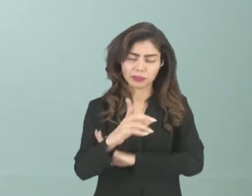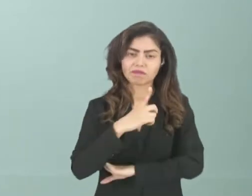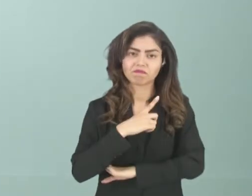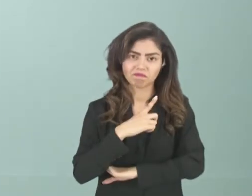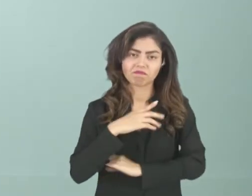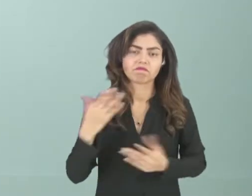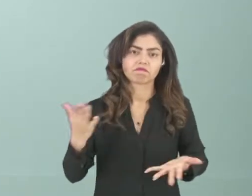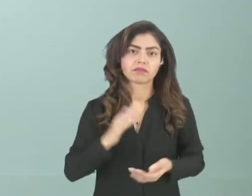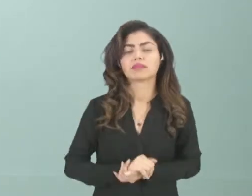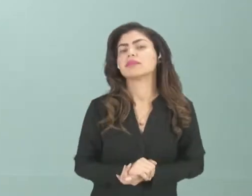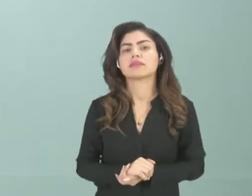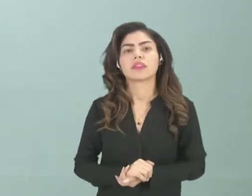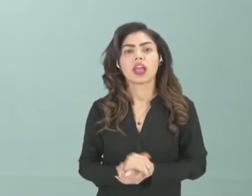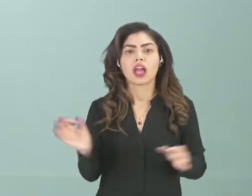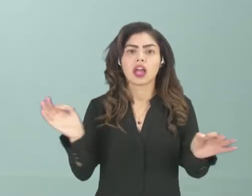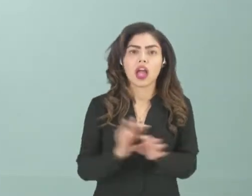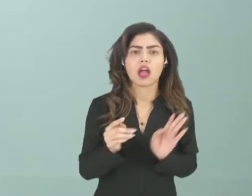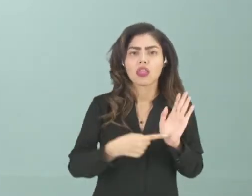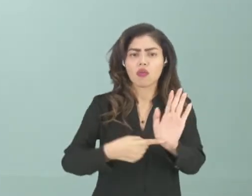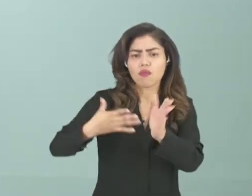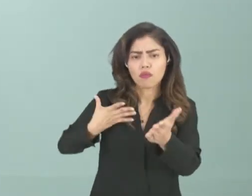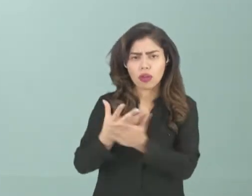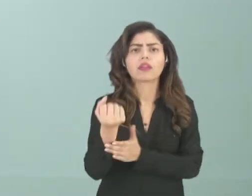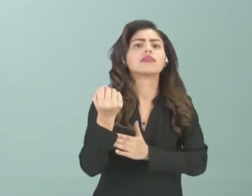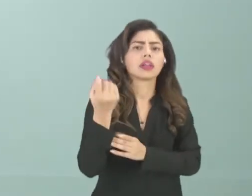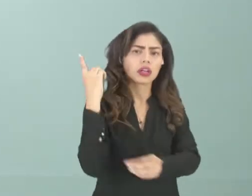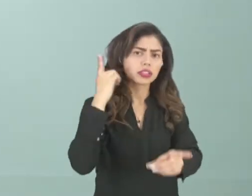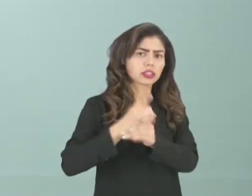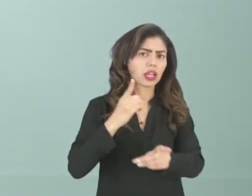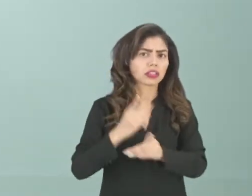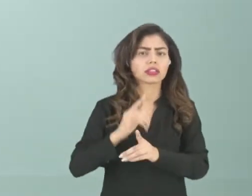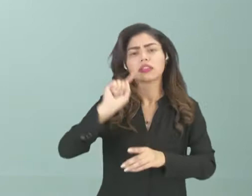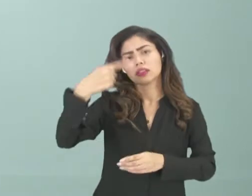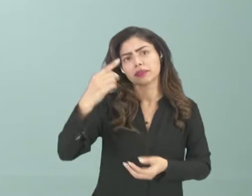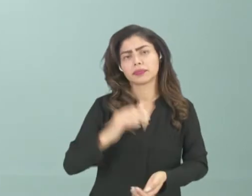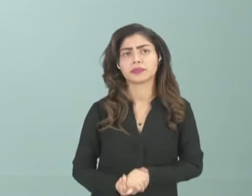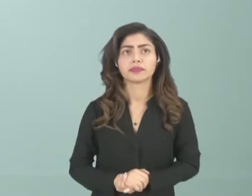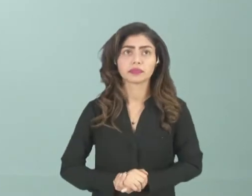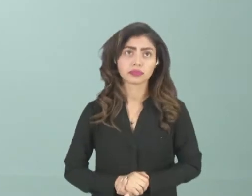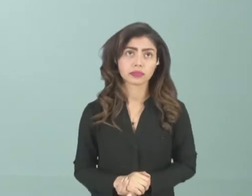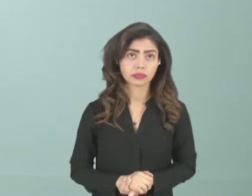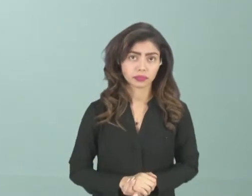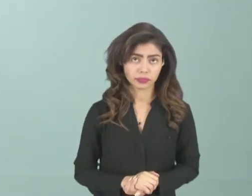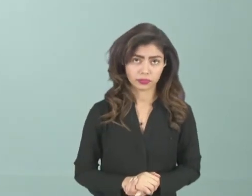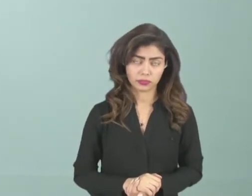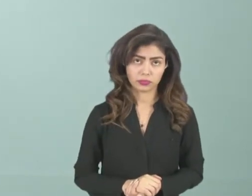dessas oportunidades que não foram encontradas quando eles chegaram nas cidades, tá?